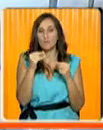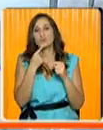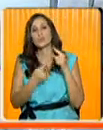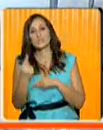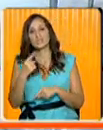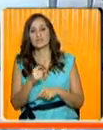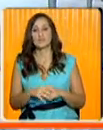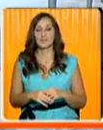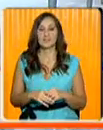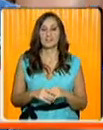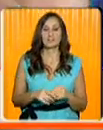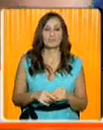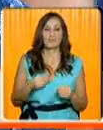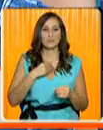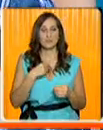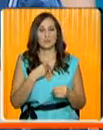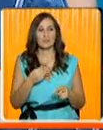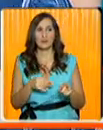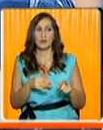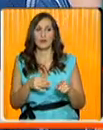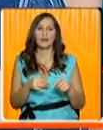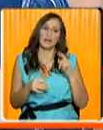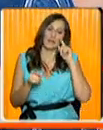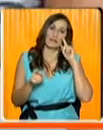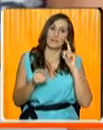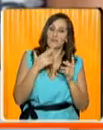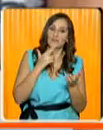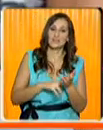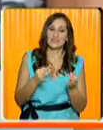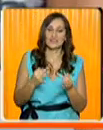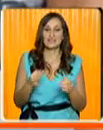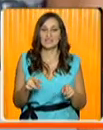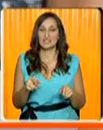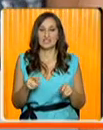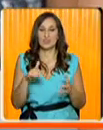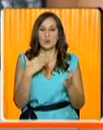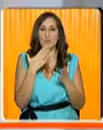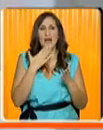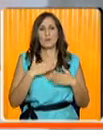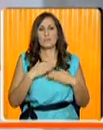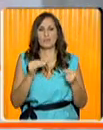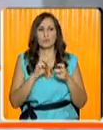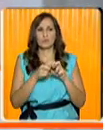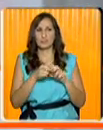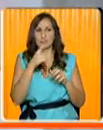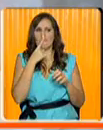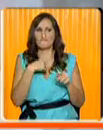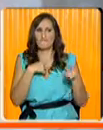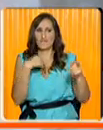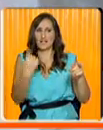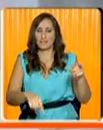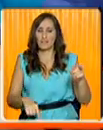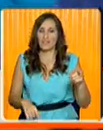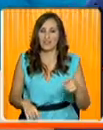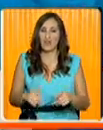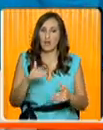é? Eu fico preocupado, é como uma psicopata. Mais vale assim. Não, não é? É pá, esta não me dá muitos problemas, deve ter aqui algum defeito.